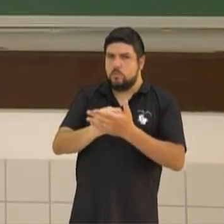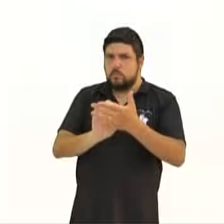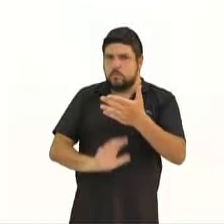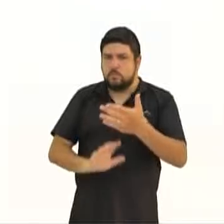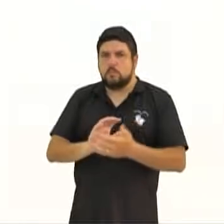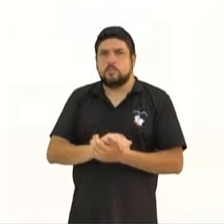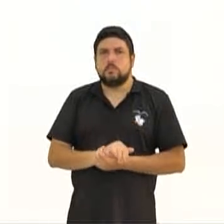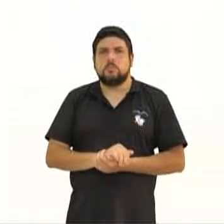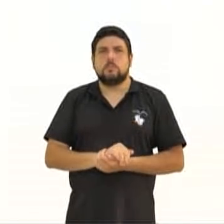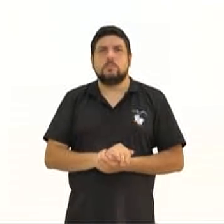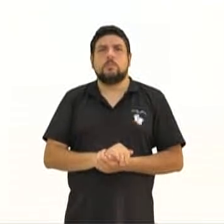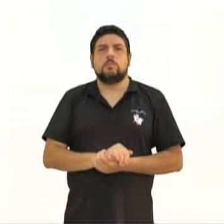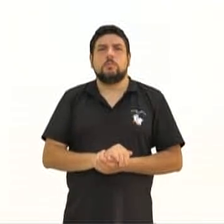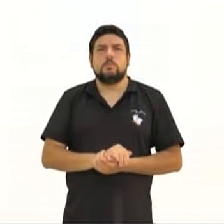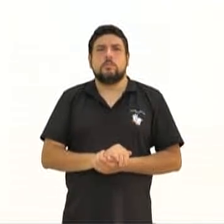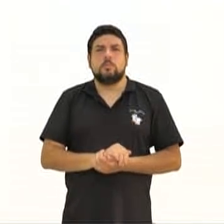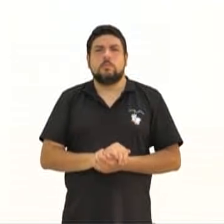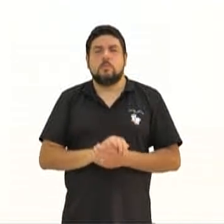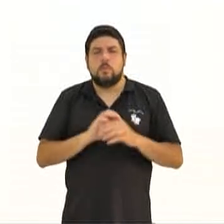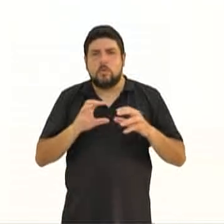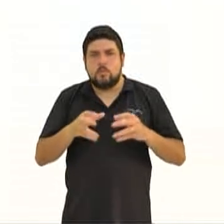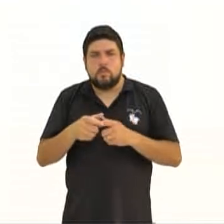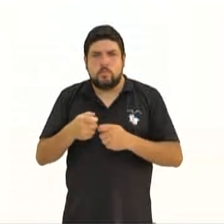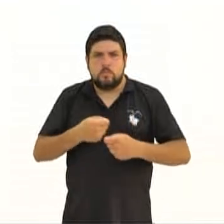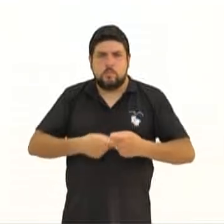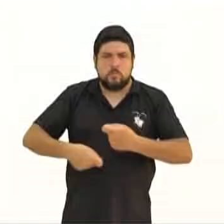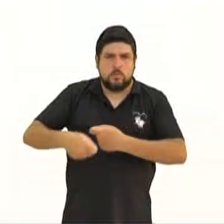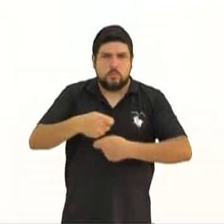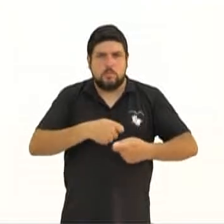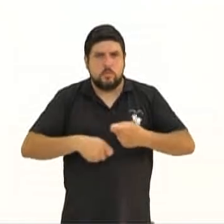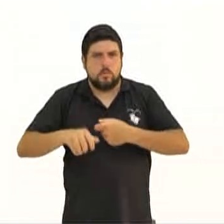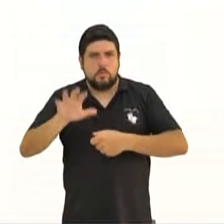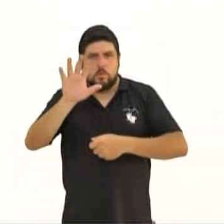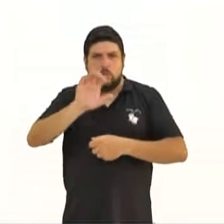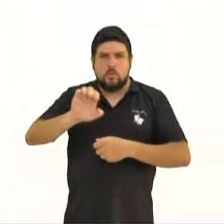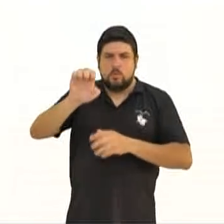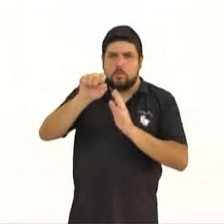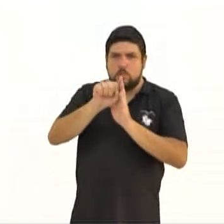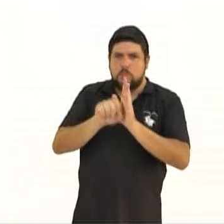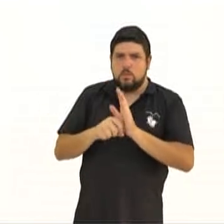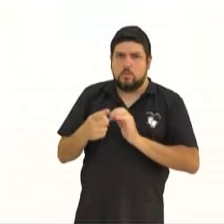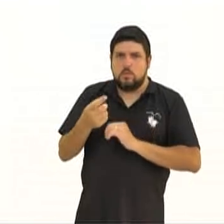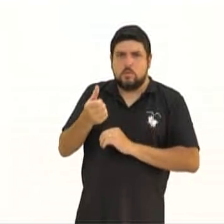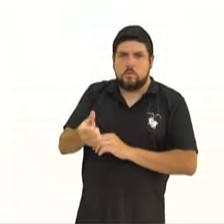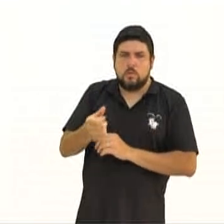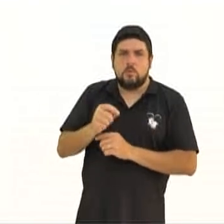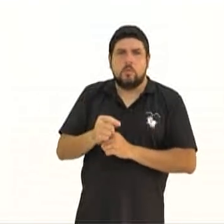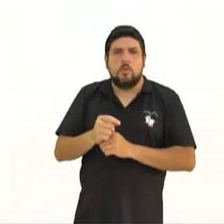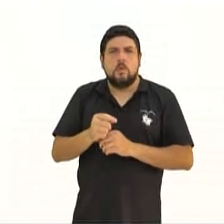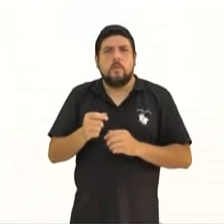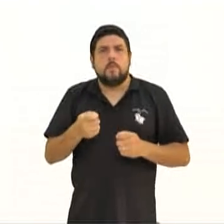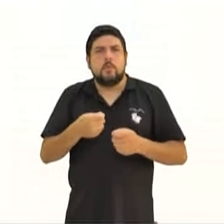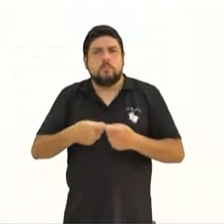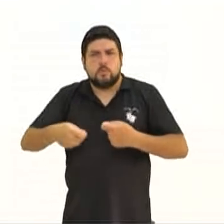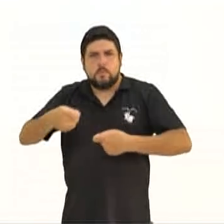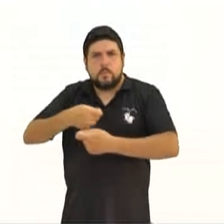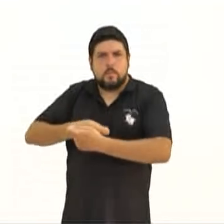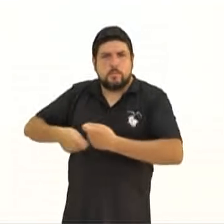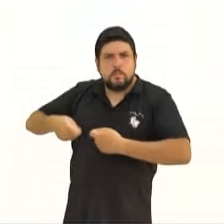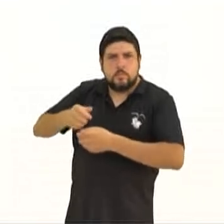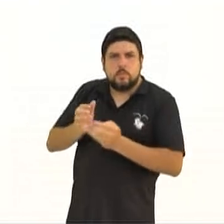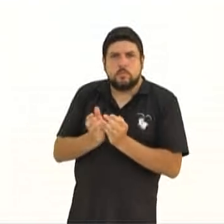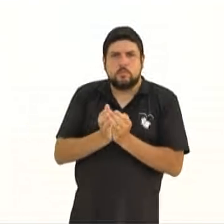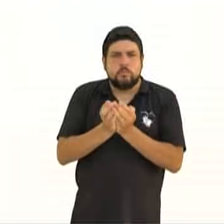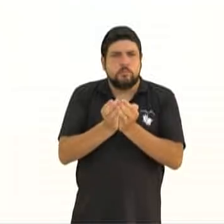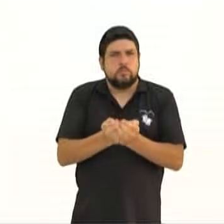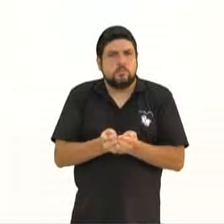hoje. Para o conjunto da economia europeia no século XVI, caracterizada pela produção em crescimento e pelo aumento das transações